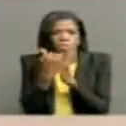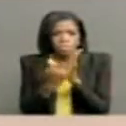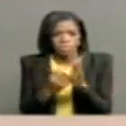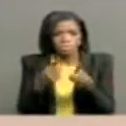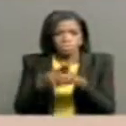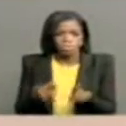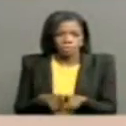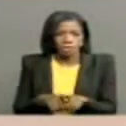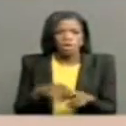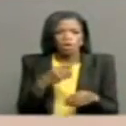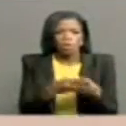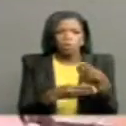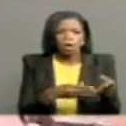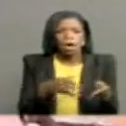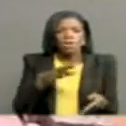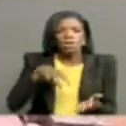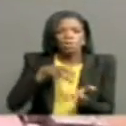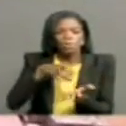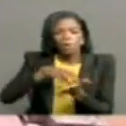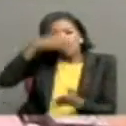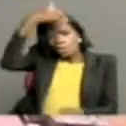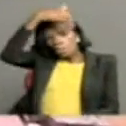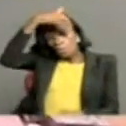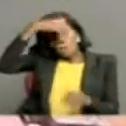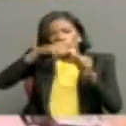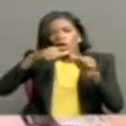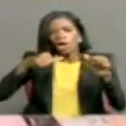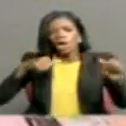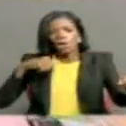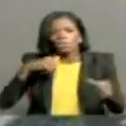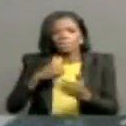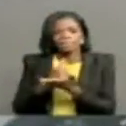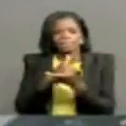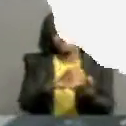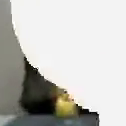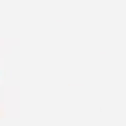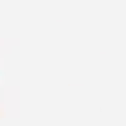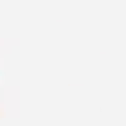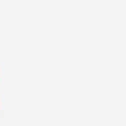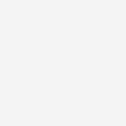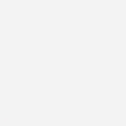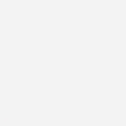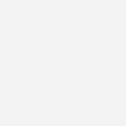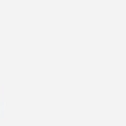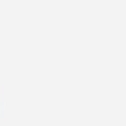chegar aos municípios do Cambulo, Caungula e Lóvoa, na Lunda Norte.